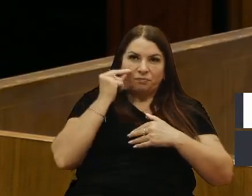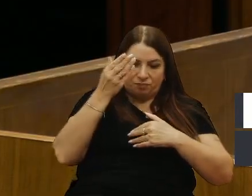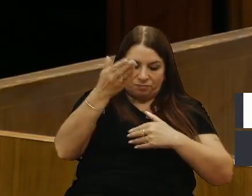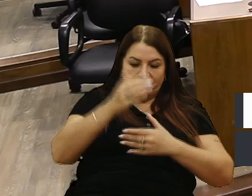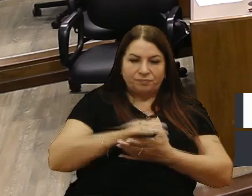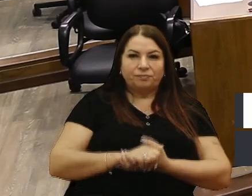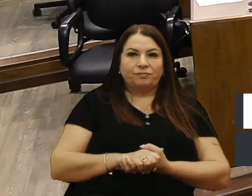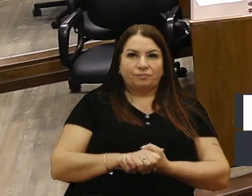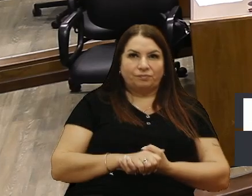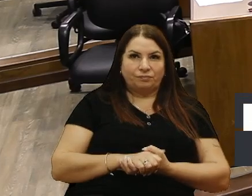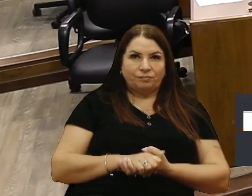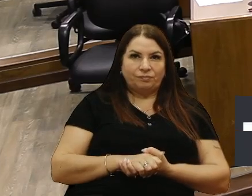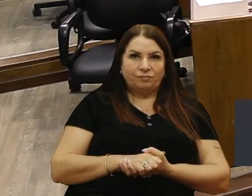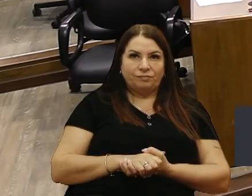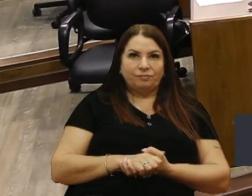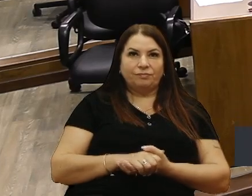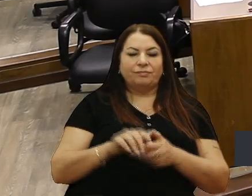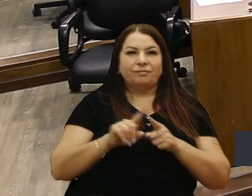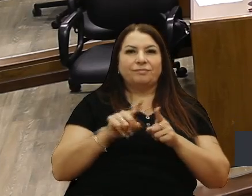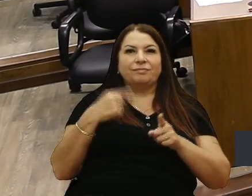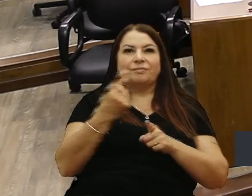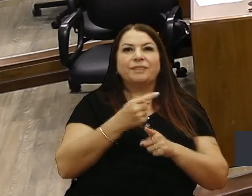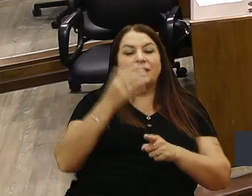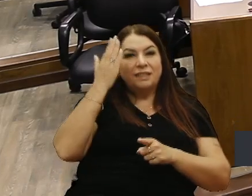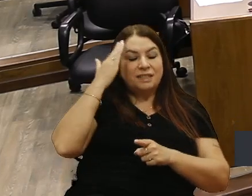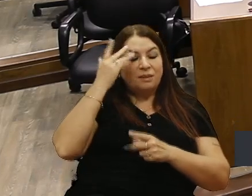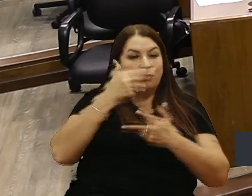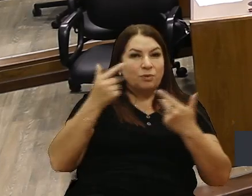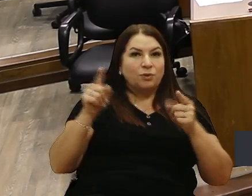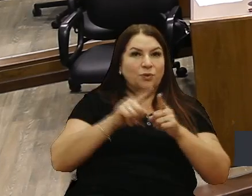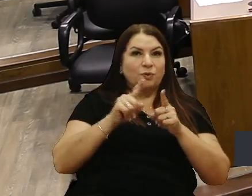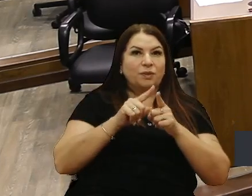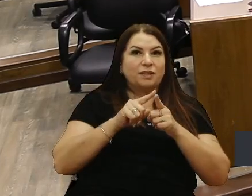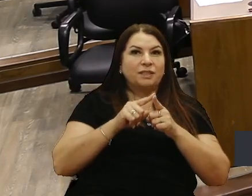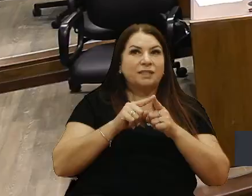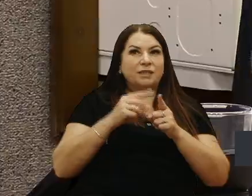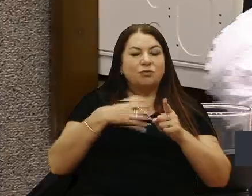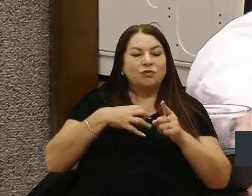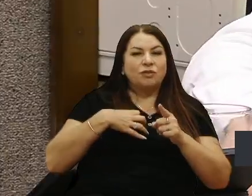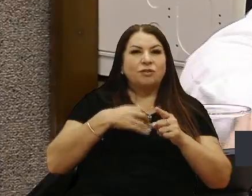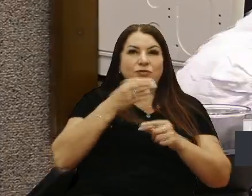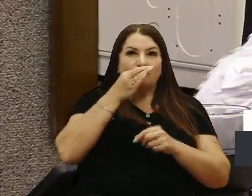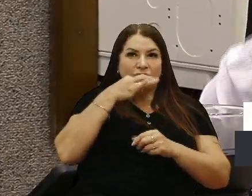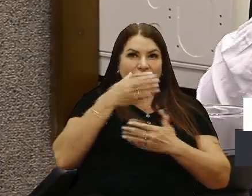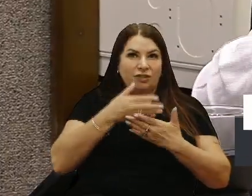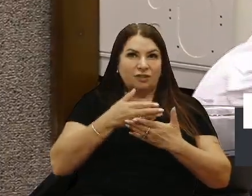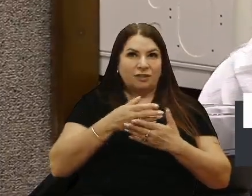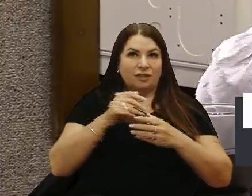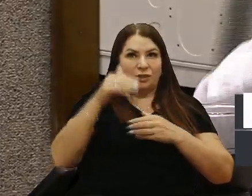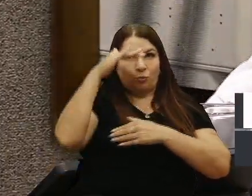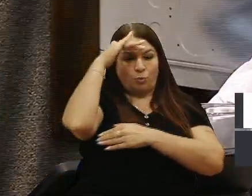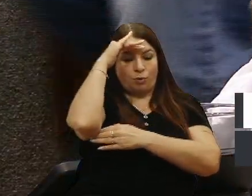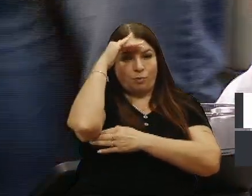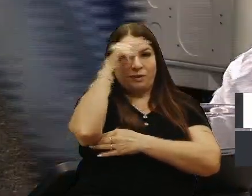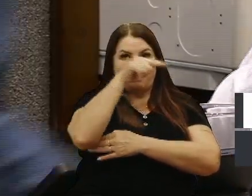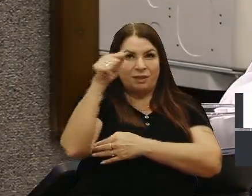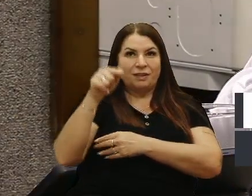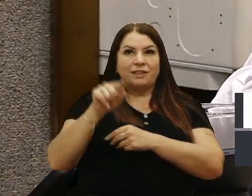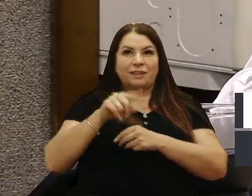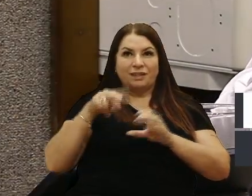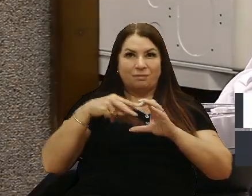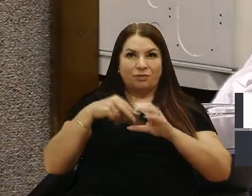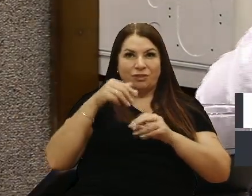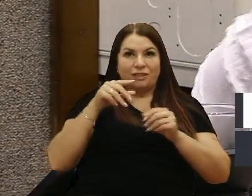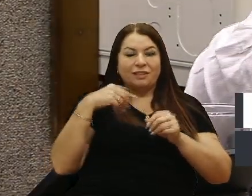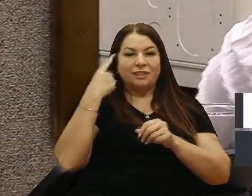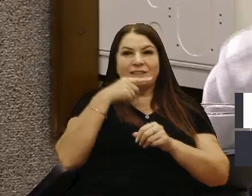favor. Eu queria aproveitar a oportunidade, porque a senhora sabe que tem muitas coisas que têm a cara de Caxias para mim. O Monumento Imigrante tem a cara de Caxias, a Câmara tem a